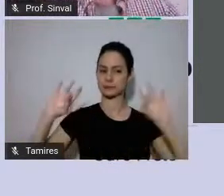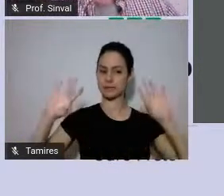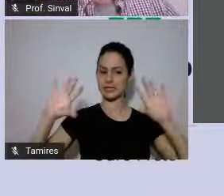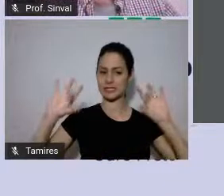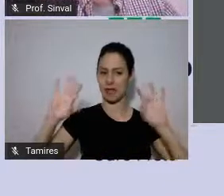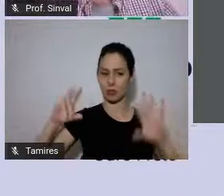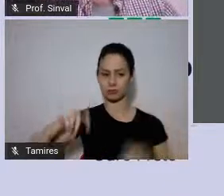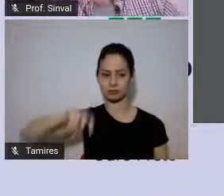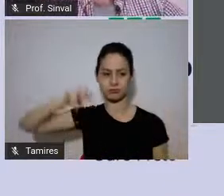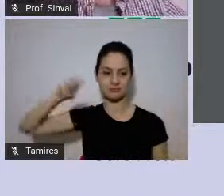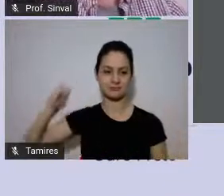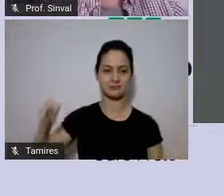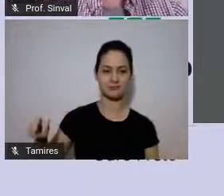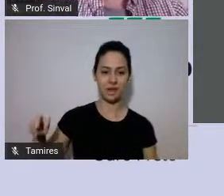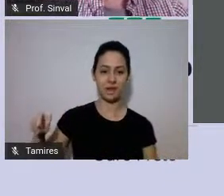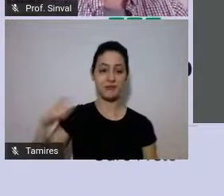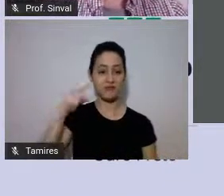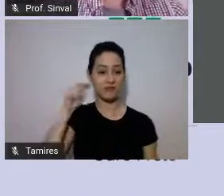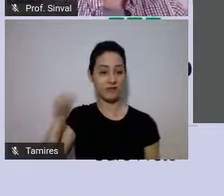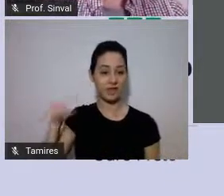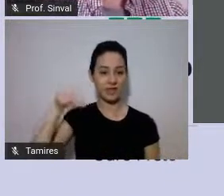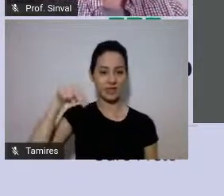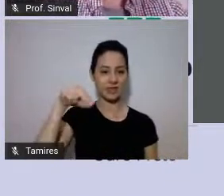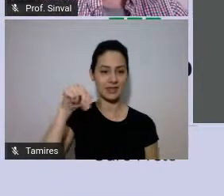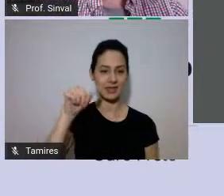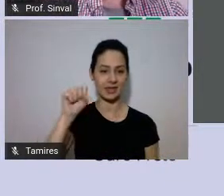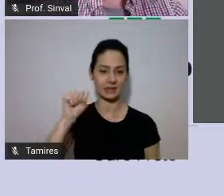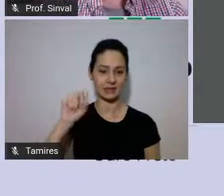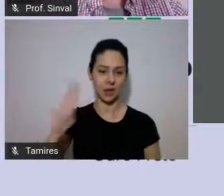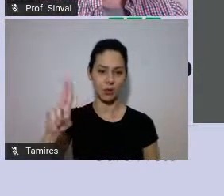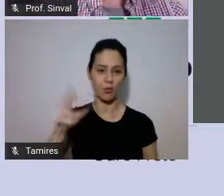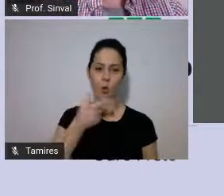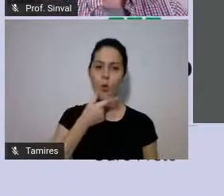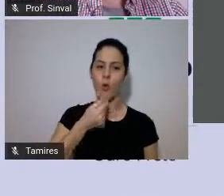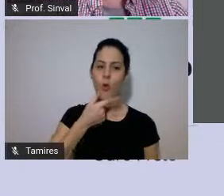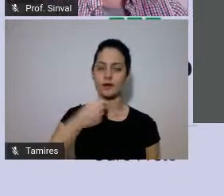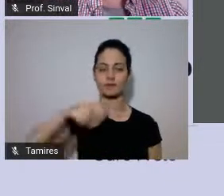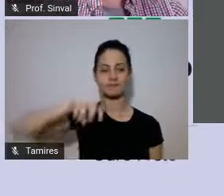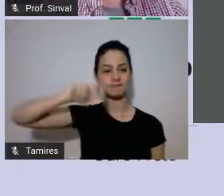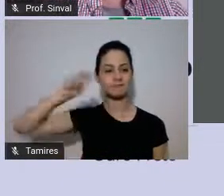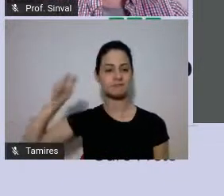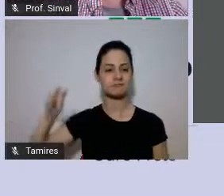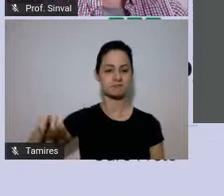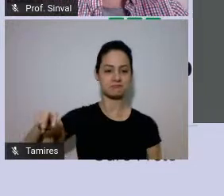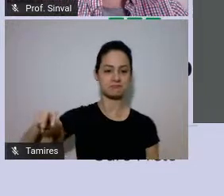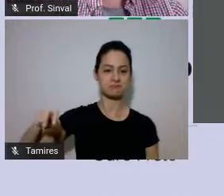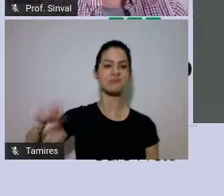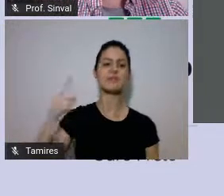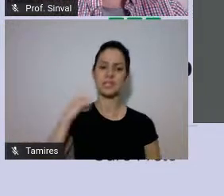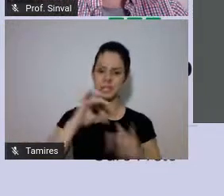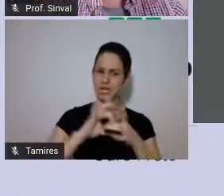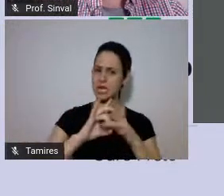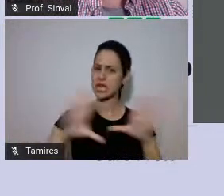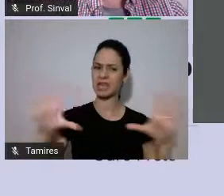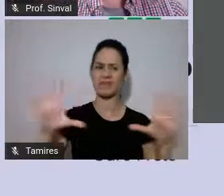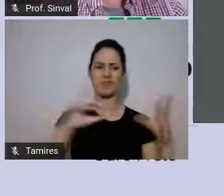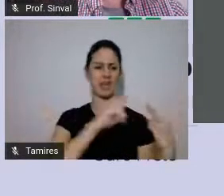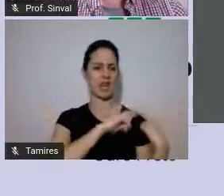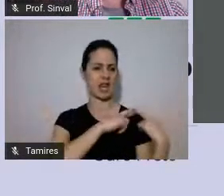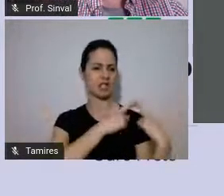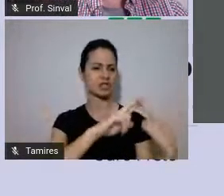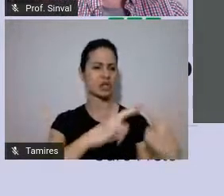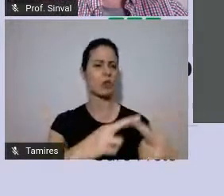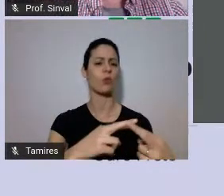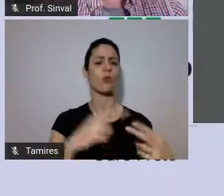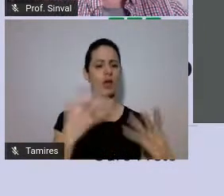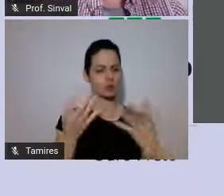a gente vê o Nassau ali marcando o lugar como um defensor da liberdade religiosa, recebendo um padre